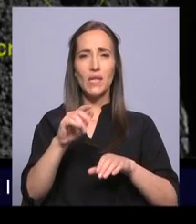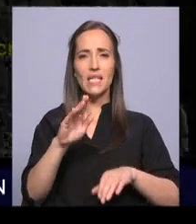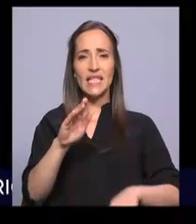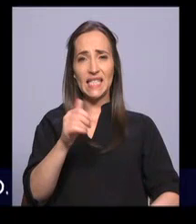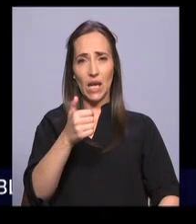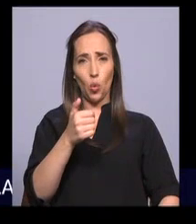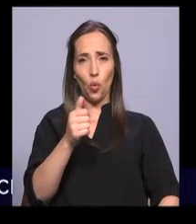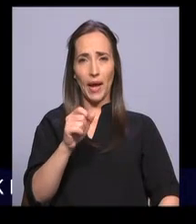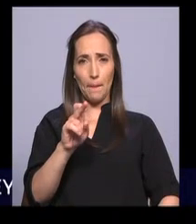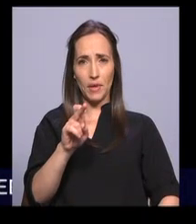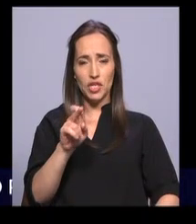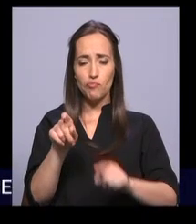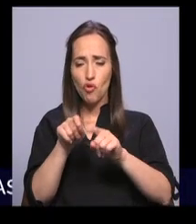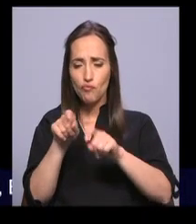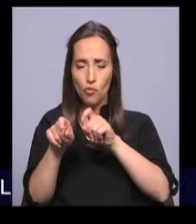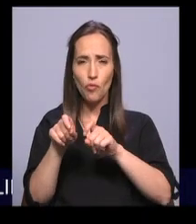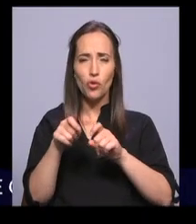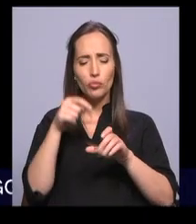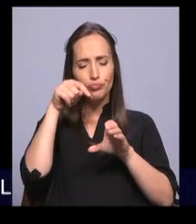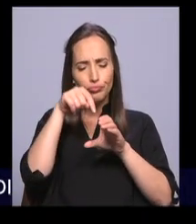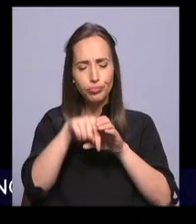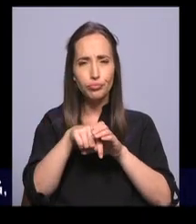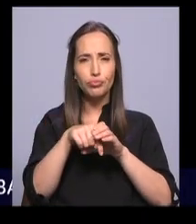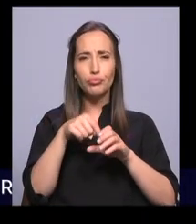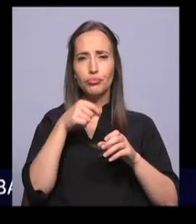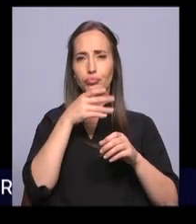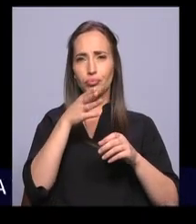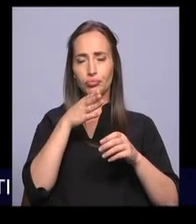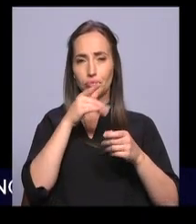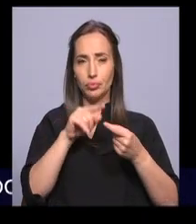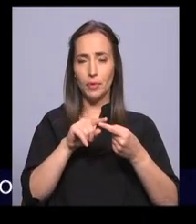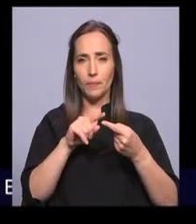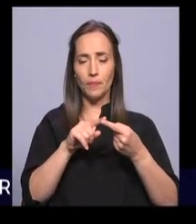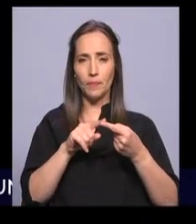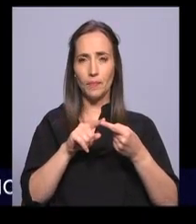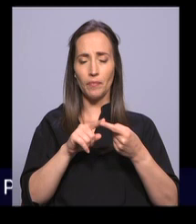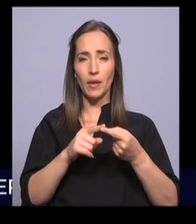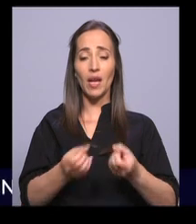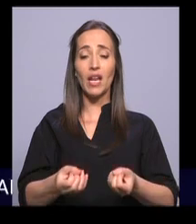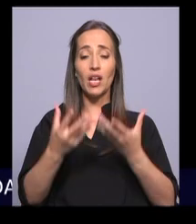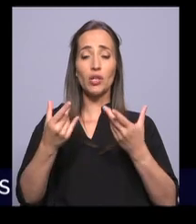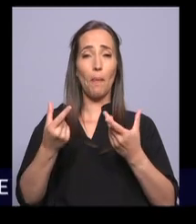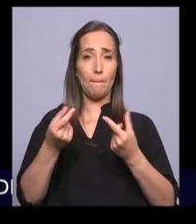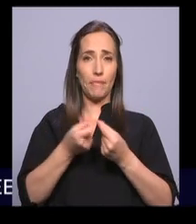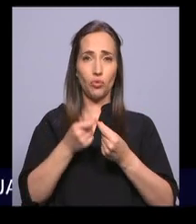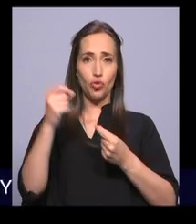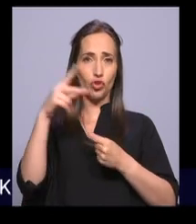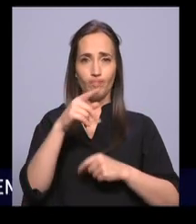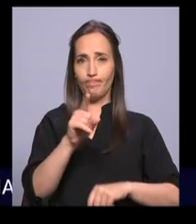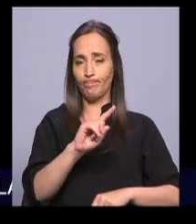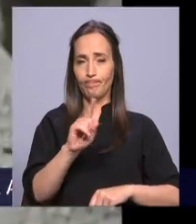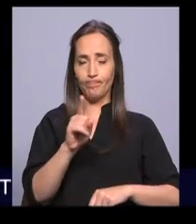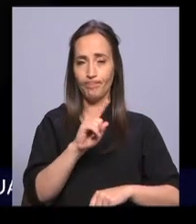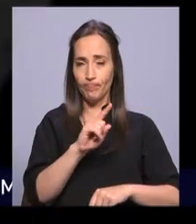de amostras, contam-nos o seguinte. Ponto número 1. Ryugu não nasceu perto do Sol, muito pelo contrário. Nasceu em